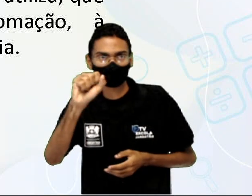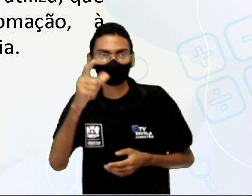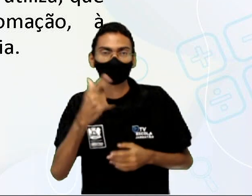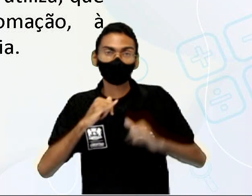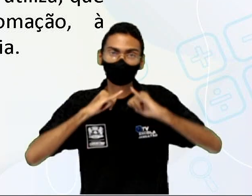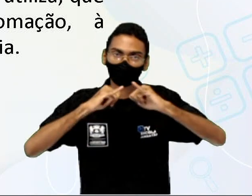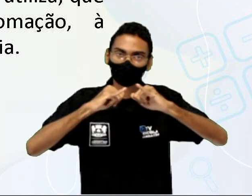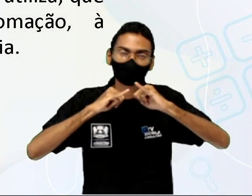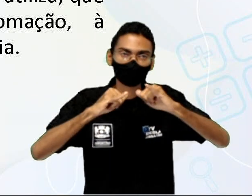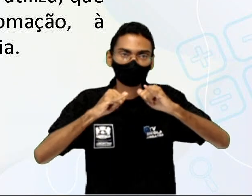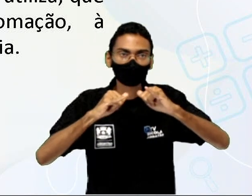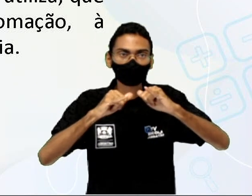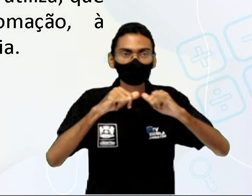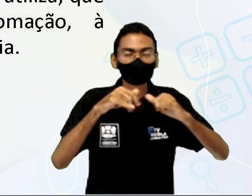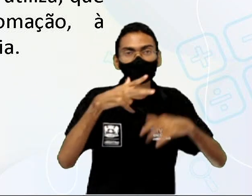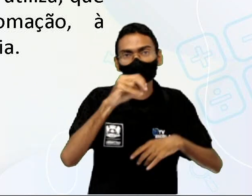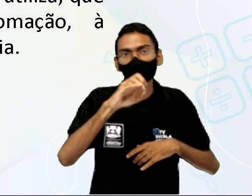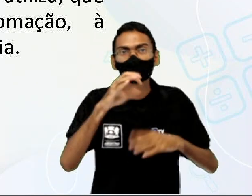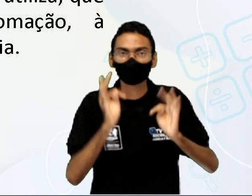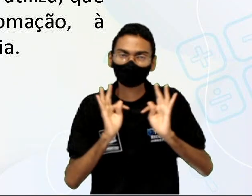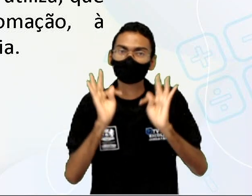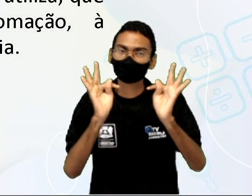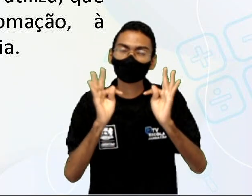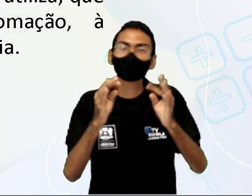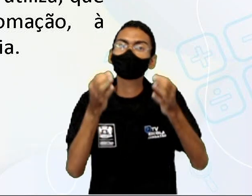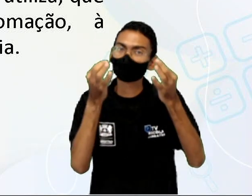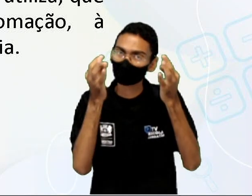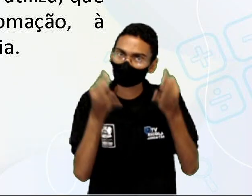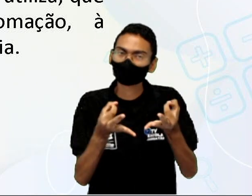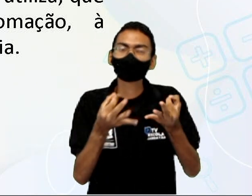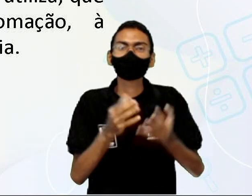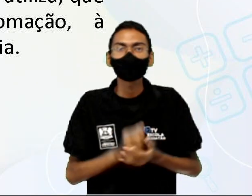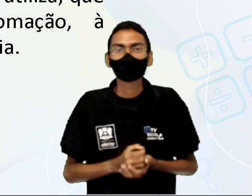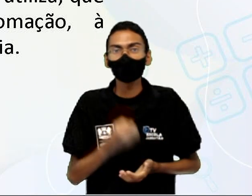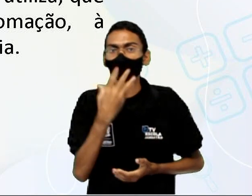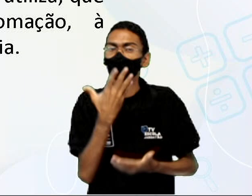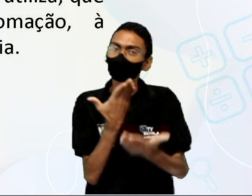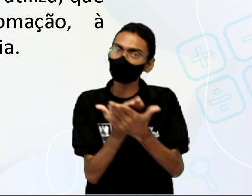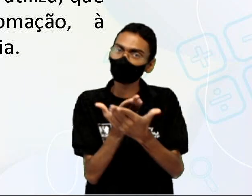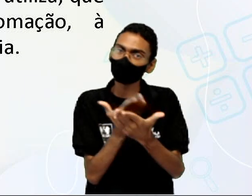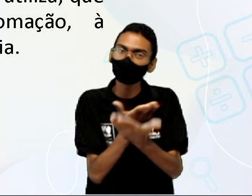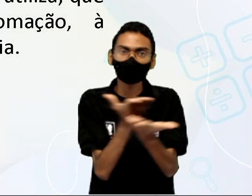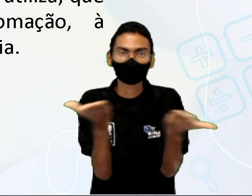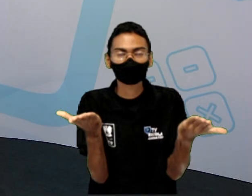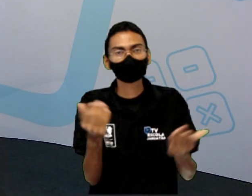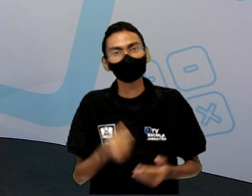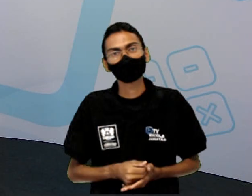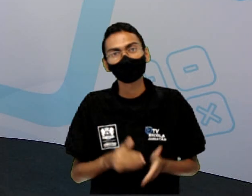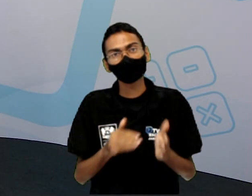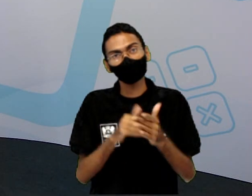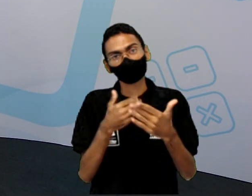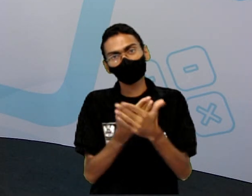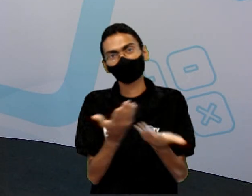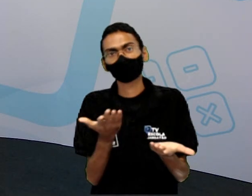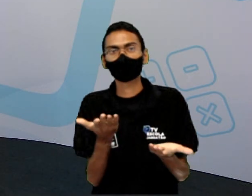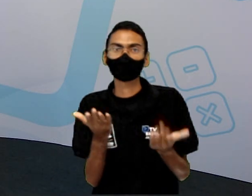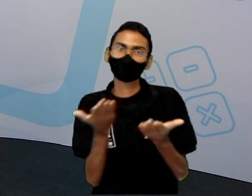informatização e à nanotecnologia, certo, gente? Então, bons estudos e até a próxima aula.